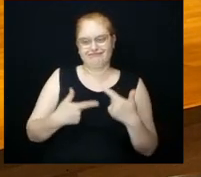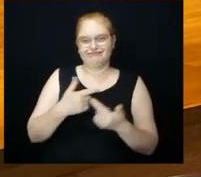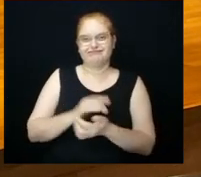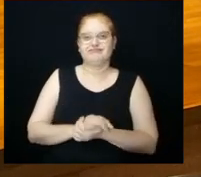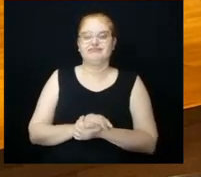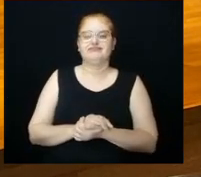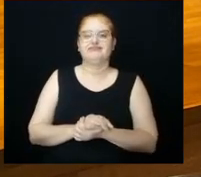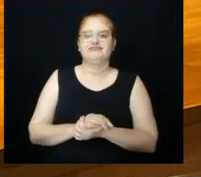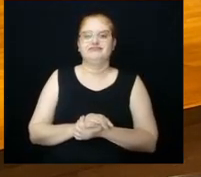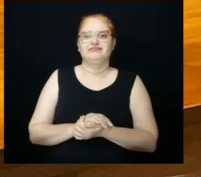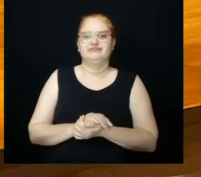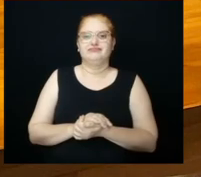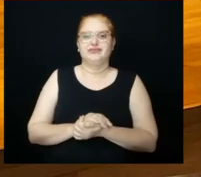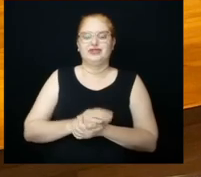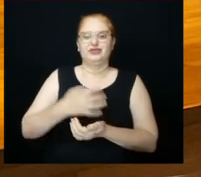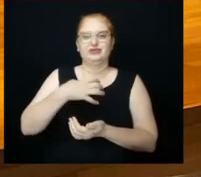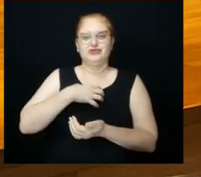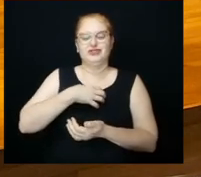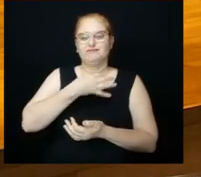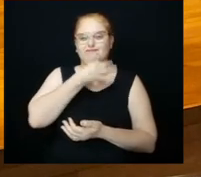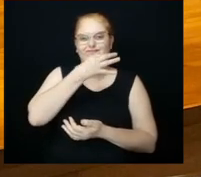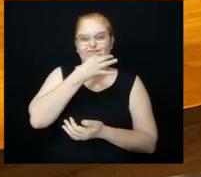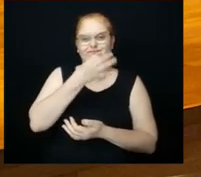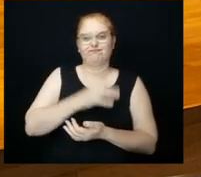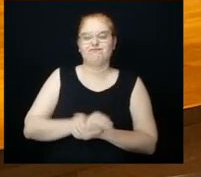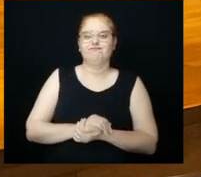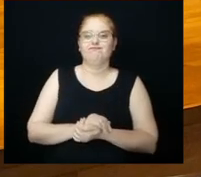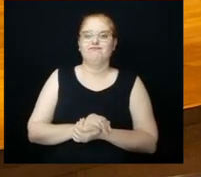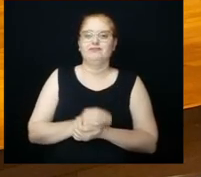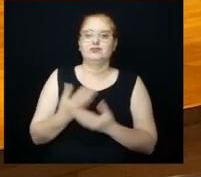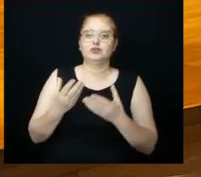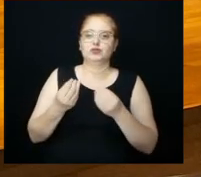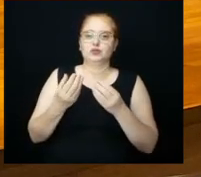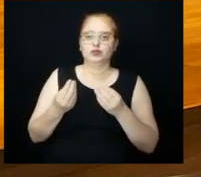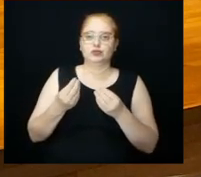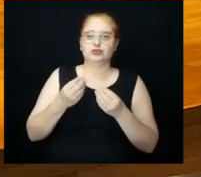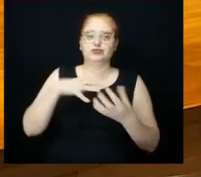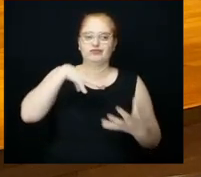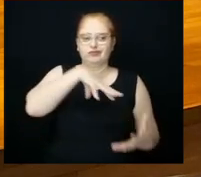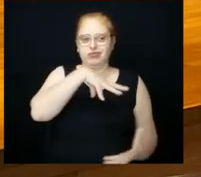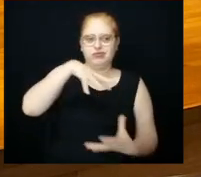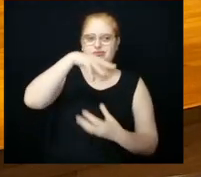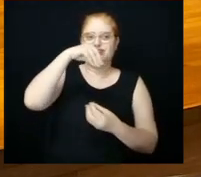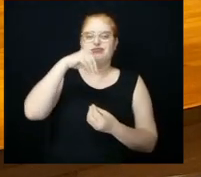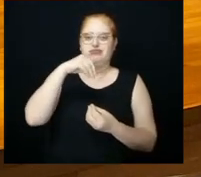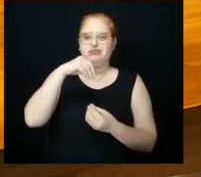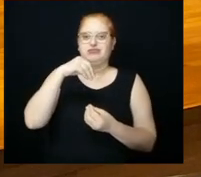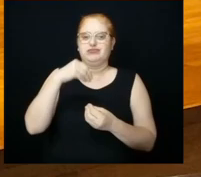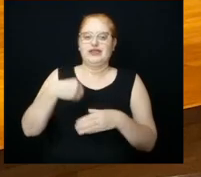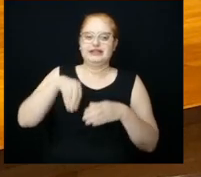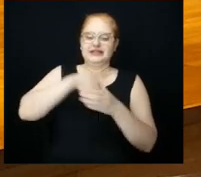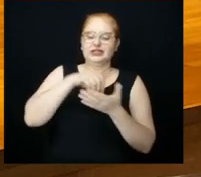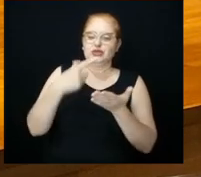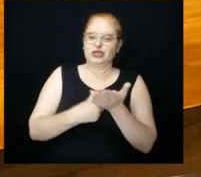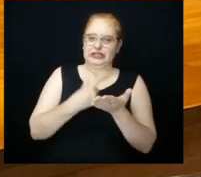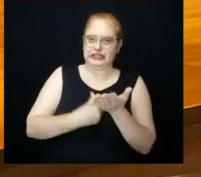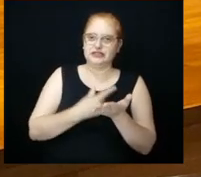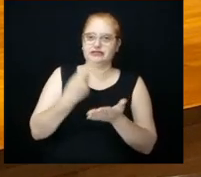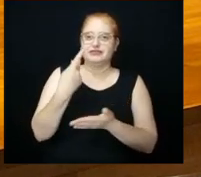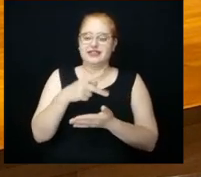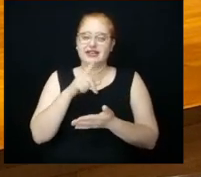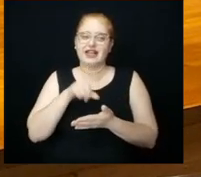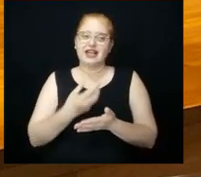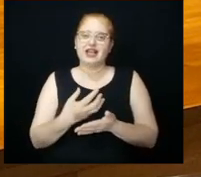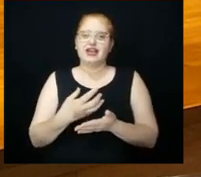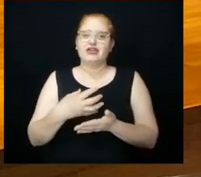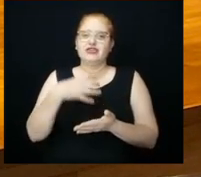De uma forma bárbara, né? Então, muitos desses fantasmas que vão surgir nas suas obras dele, ele diz que é uma forma